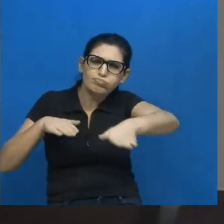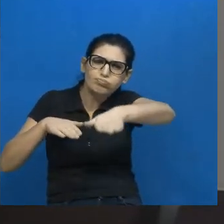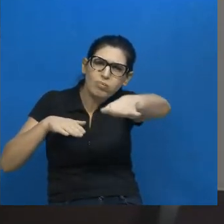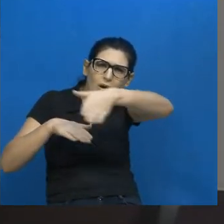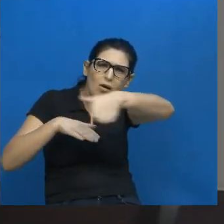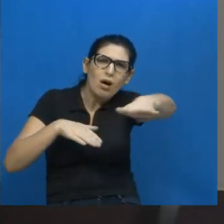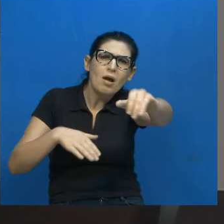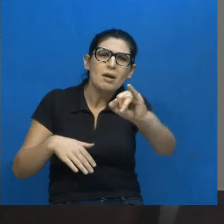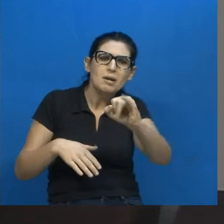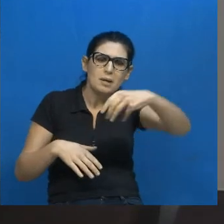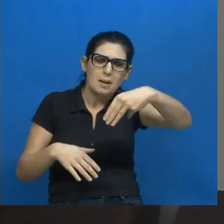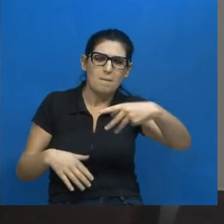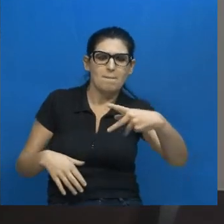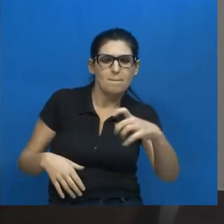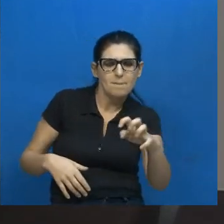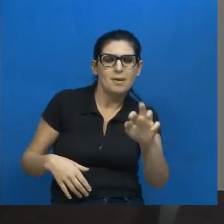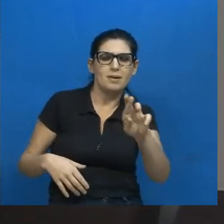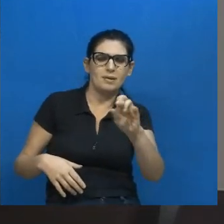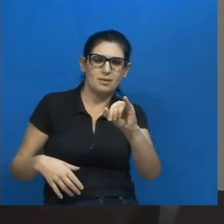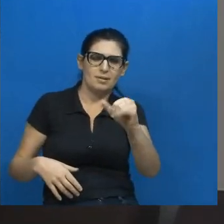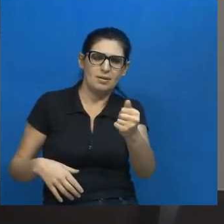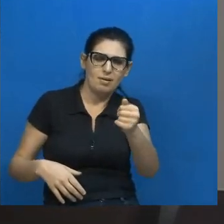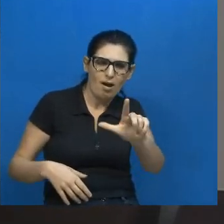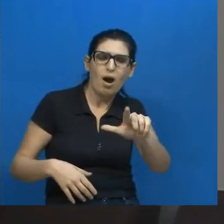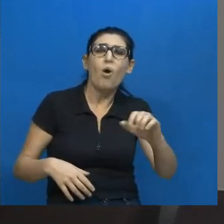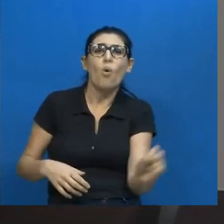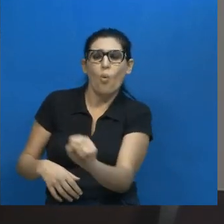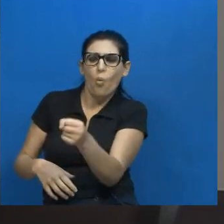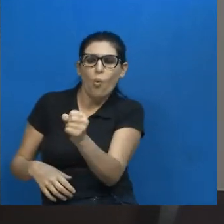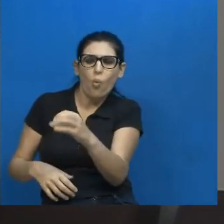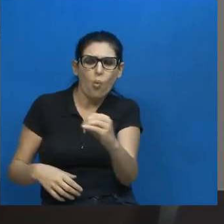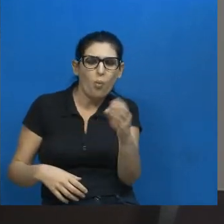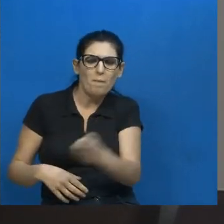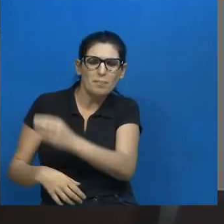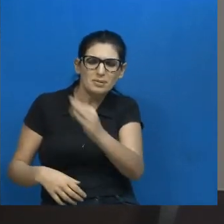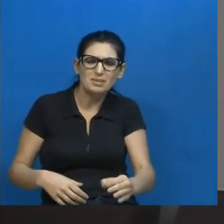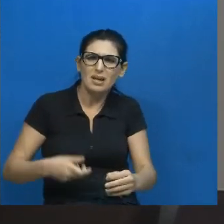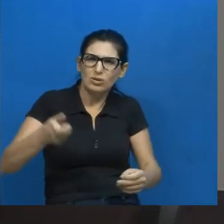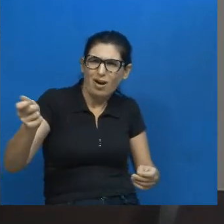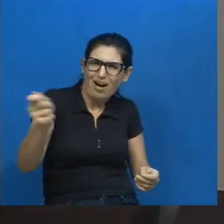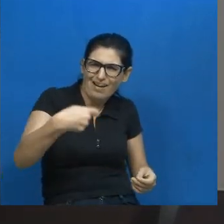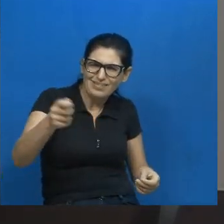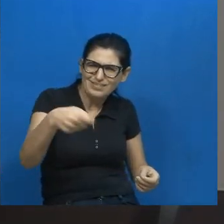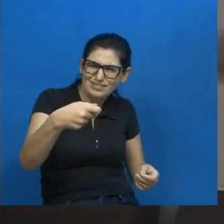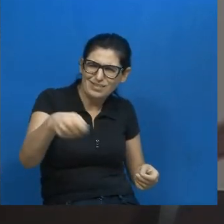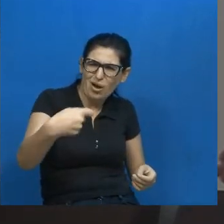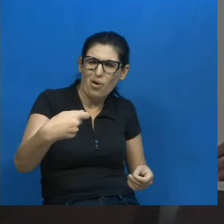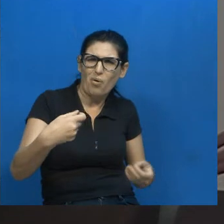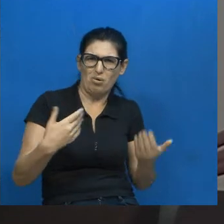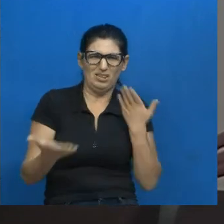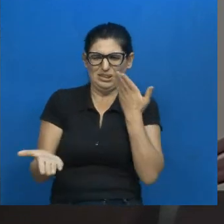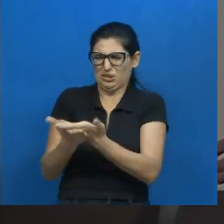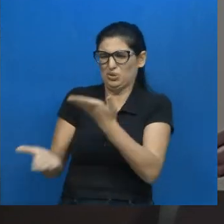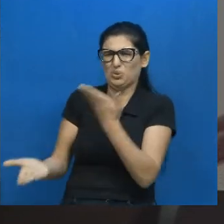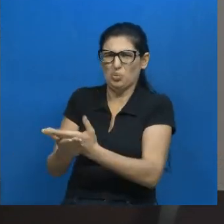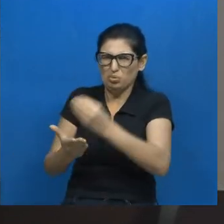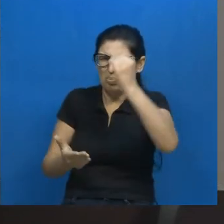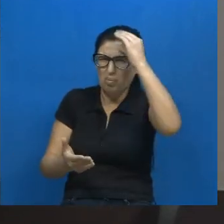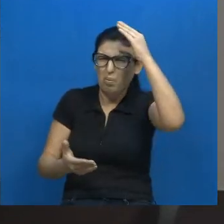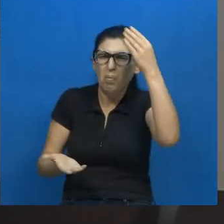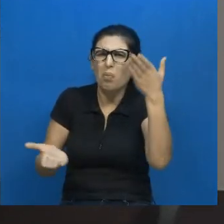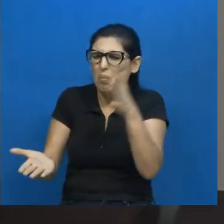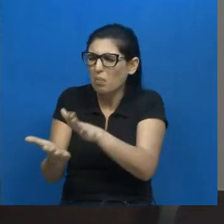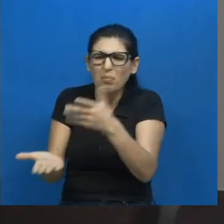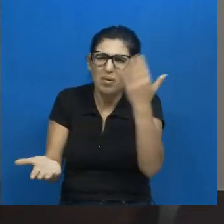integração e 80% são cartão. Agora, não sei aonde vocês tiraram esse estudo e como é que vai ficar. Vai acabar a integração? Se